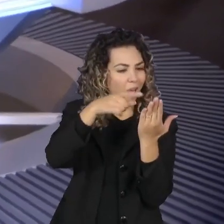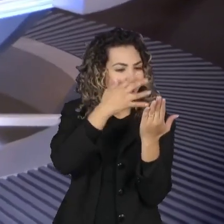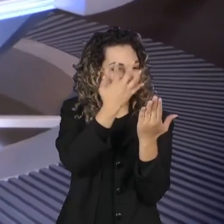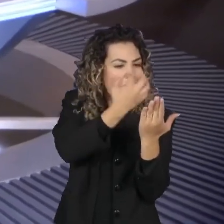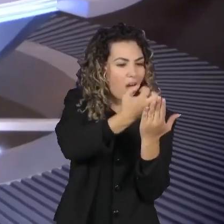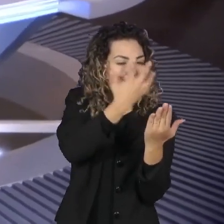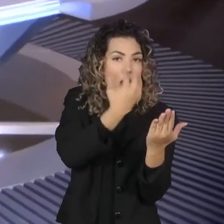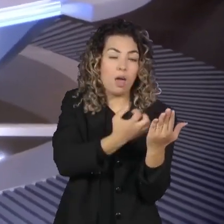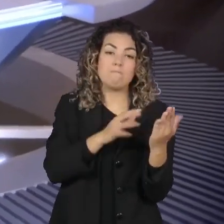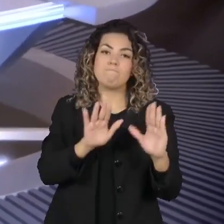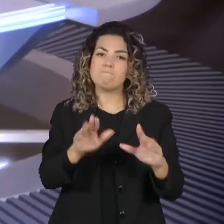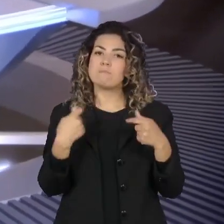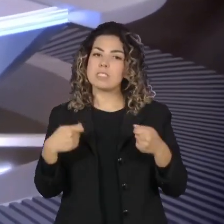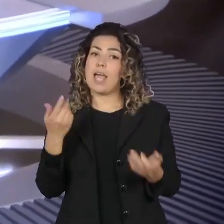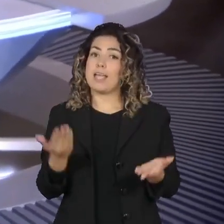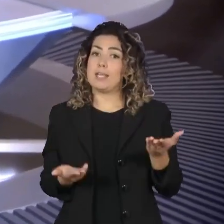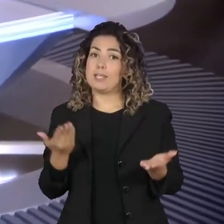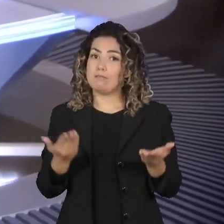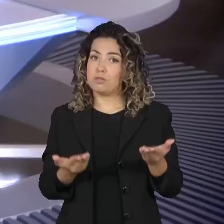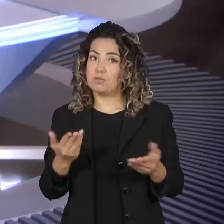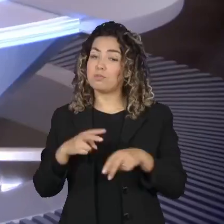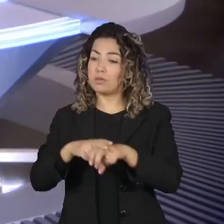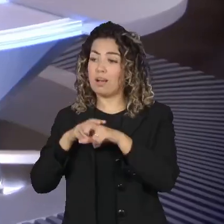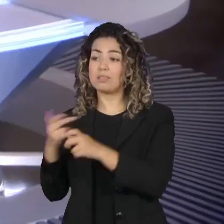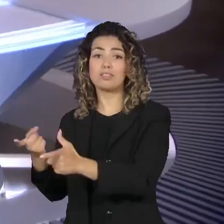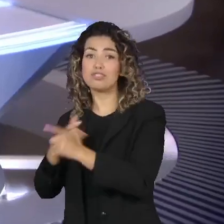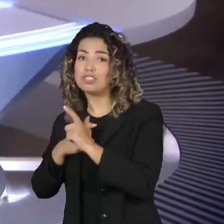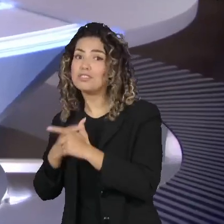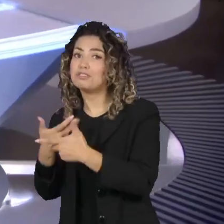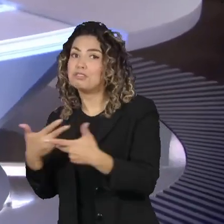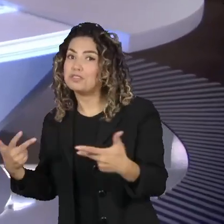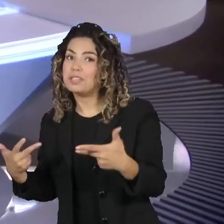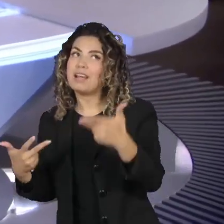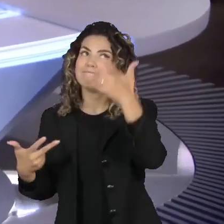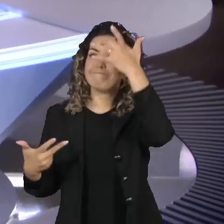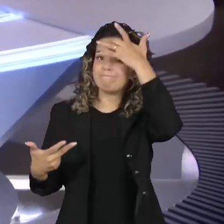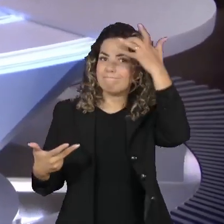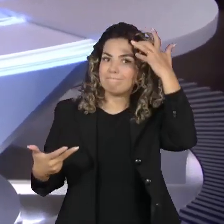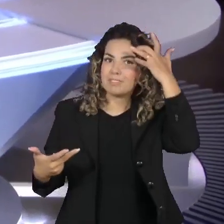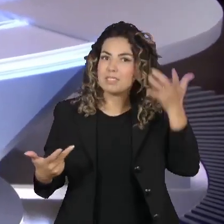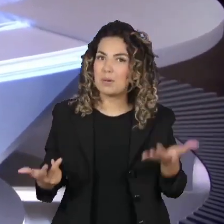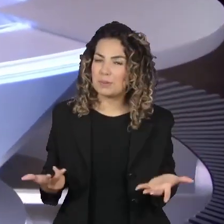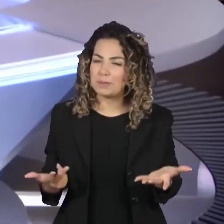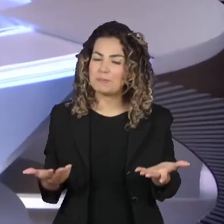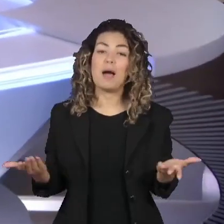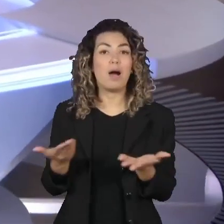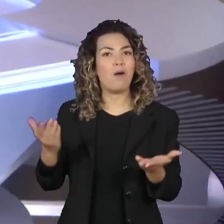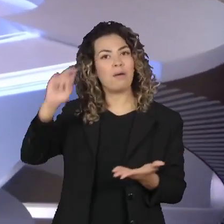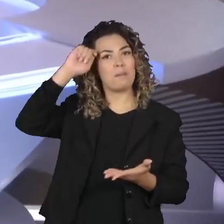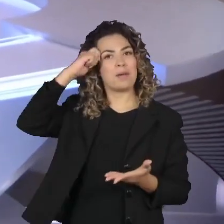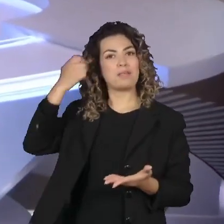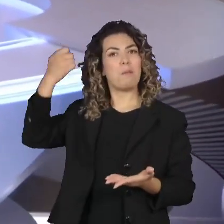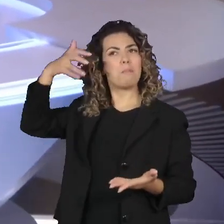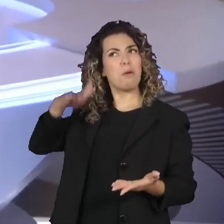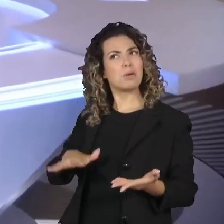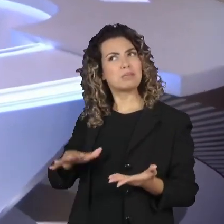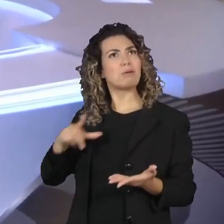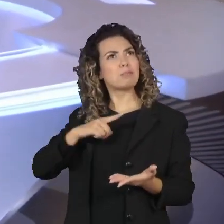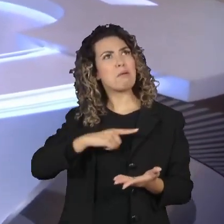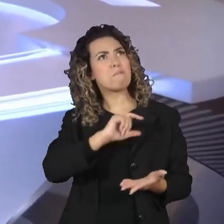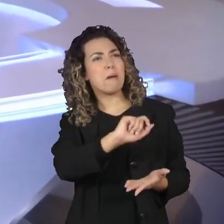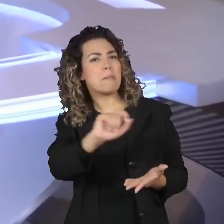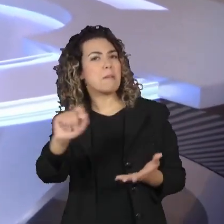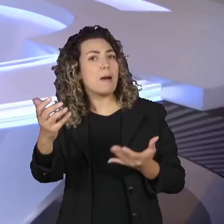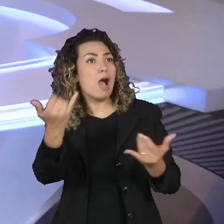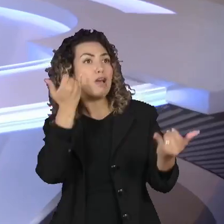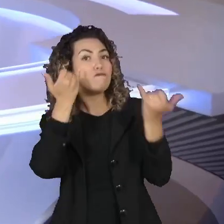dos equilíbrios das contas e da mente. E para hoje, no auge das ofertas da Black Friday, quem traz as recomendações